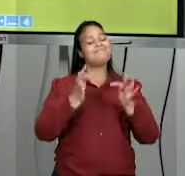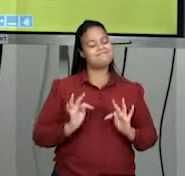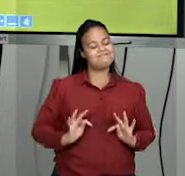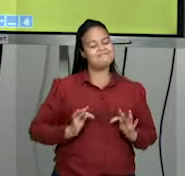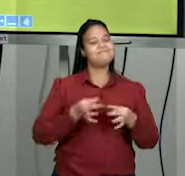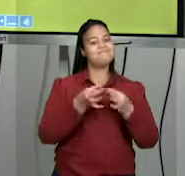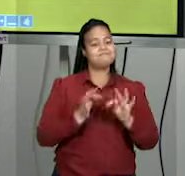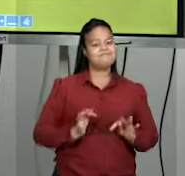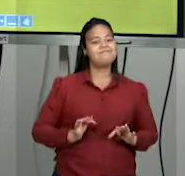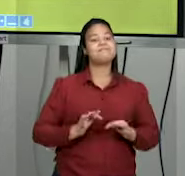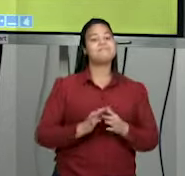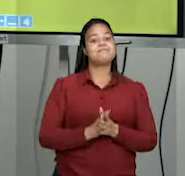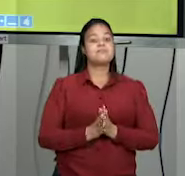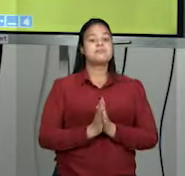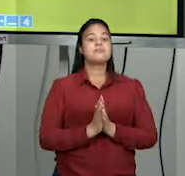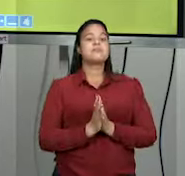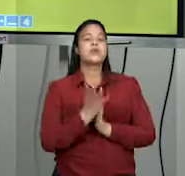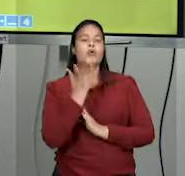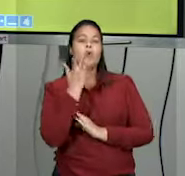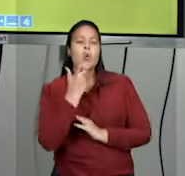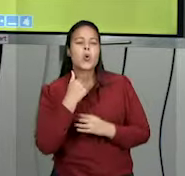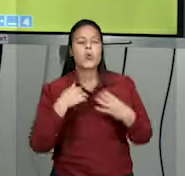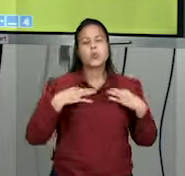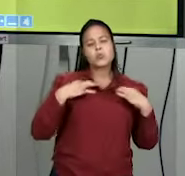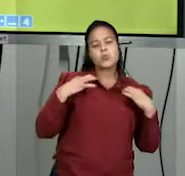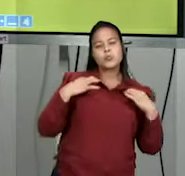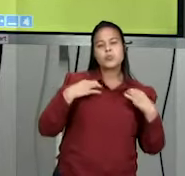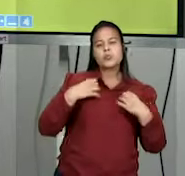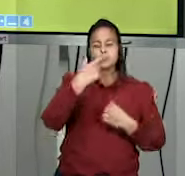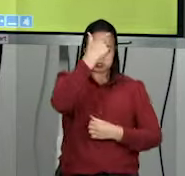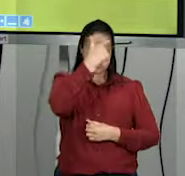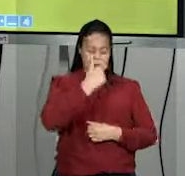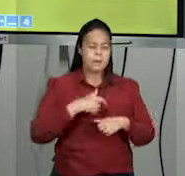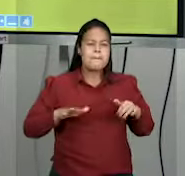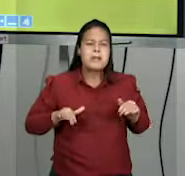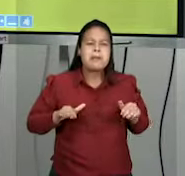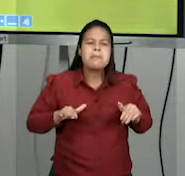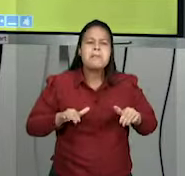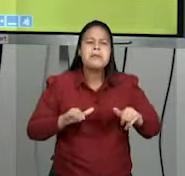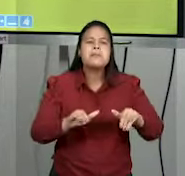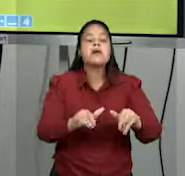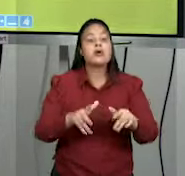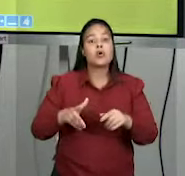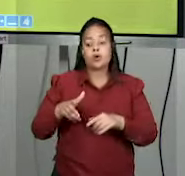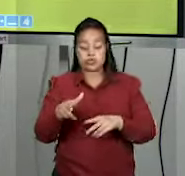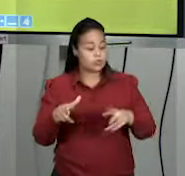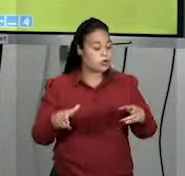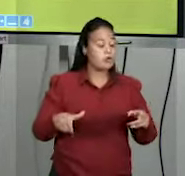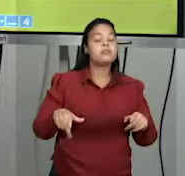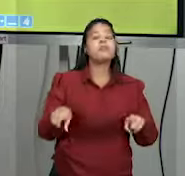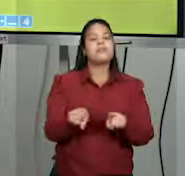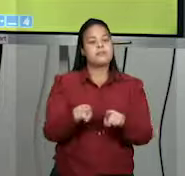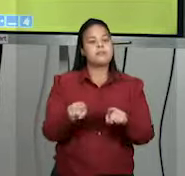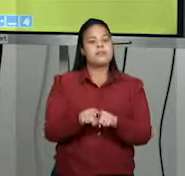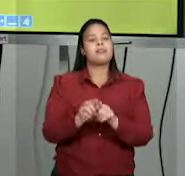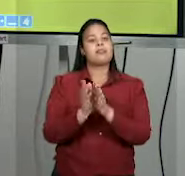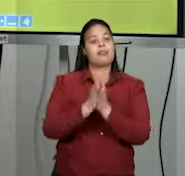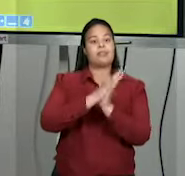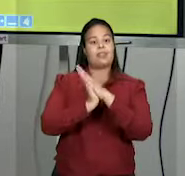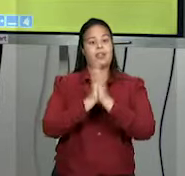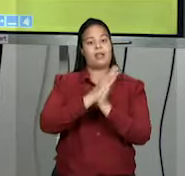pigmentação do tecido, na costura, no corte, então, porque ele é um bicho